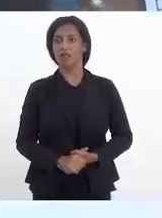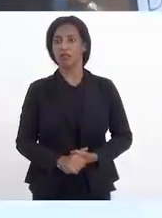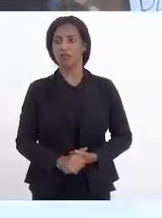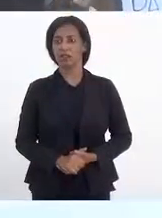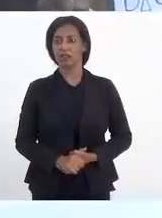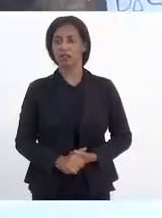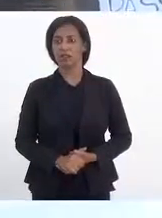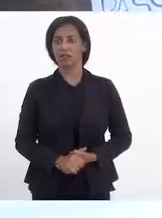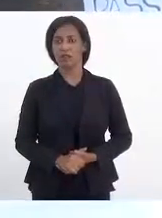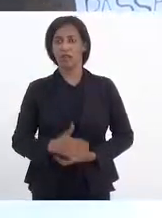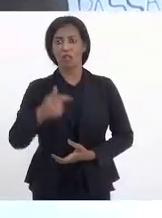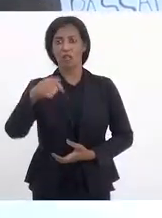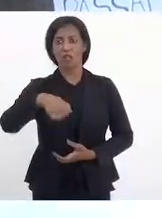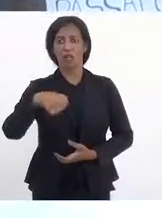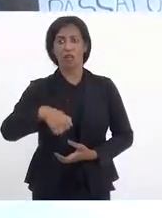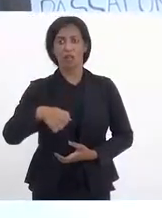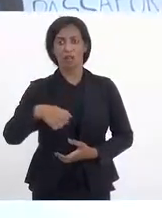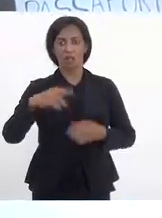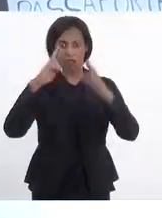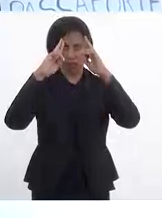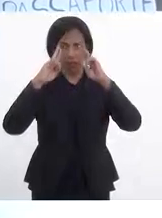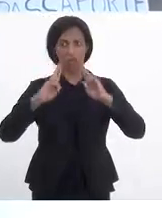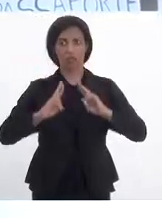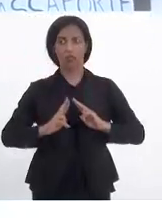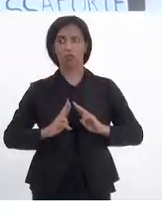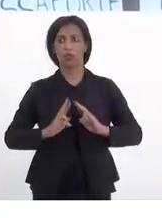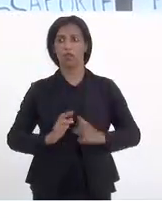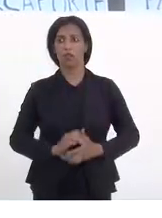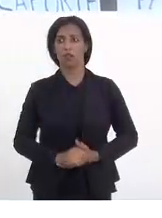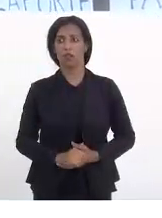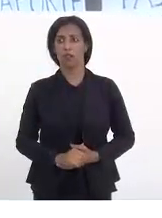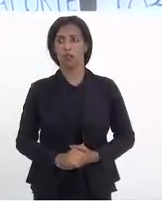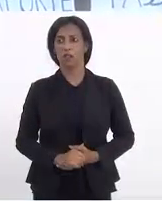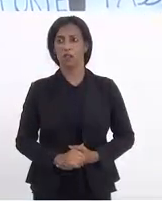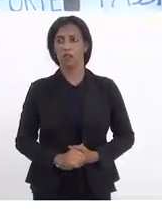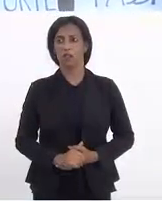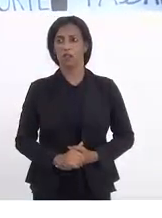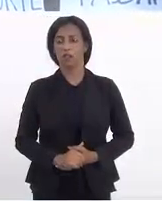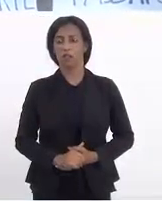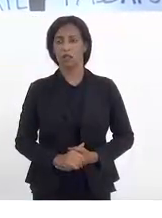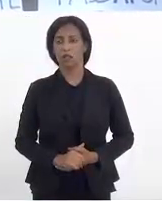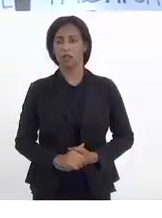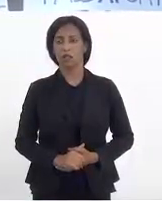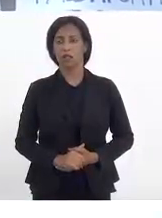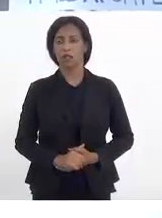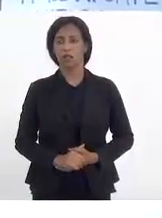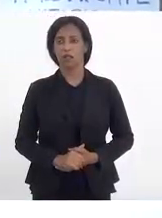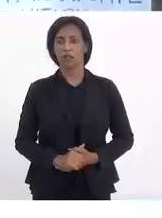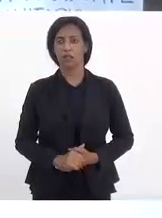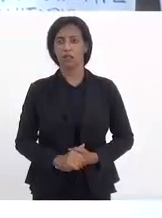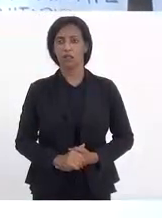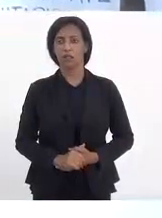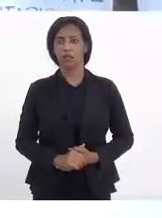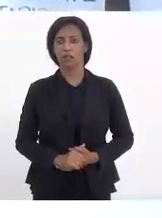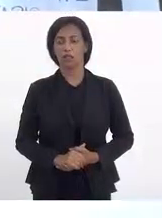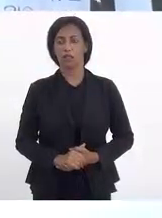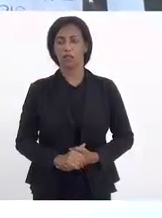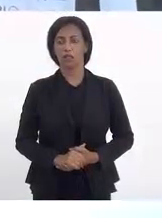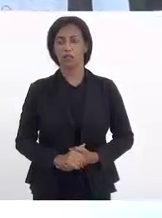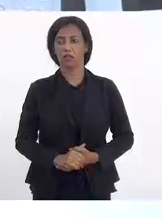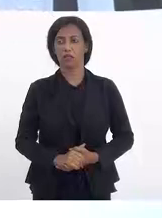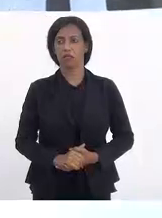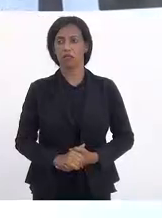não é para te pegar ontem eu te avisei ontem senhor presidente senhor presidente